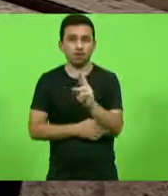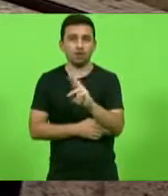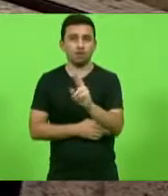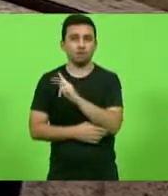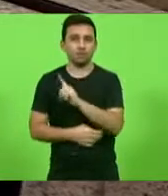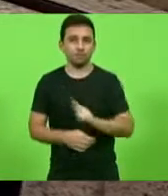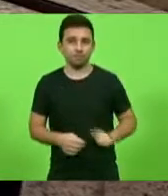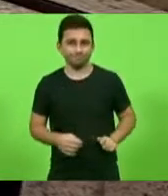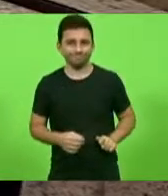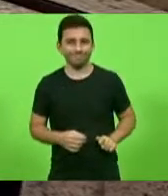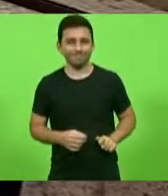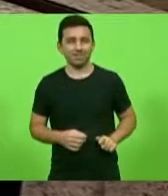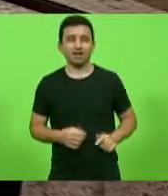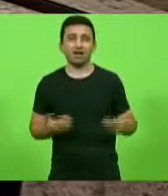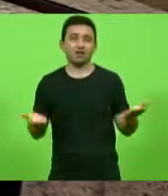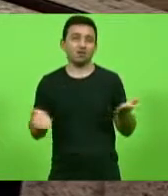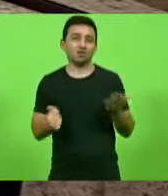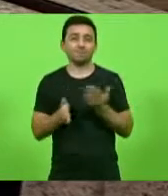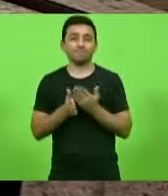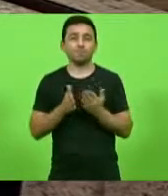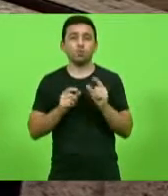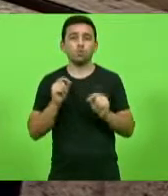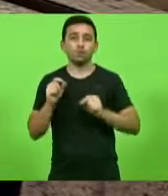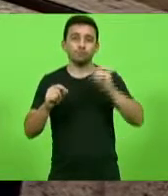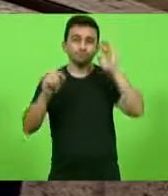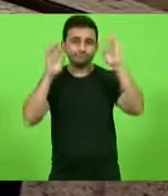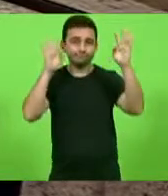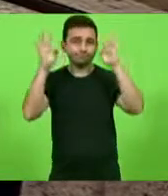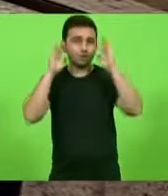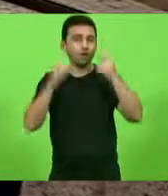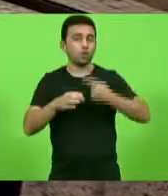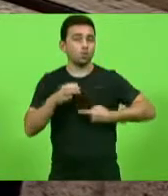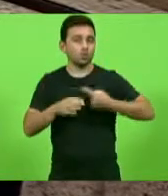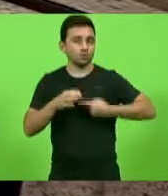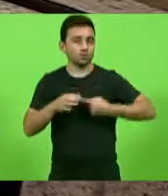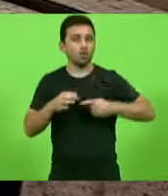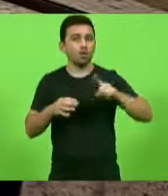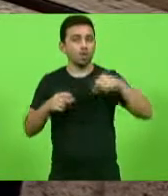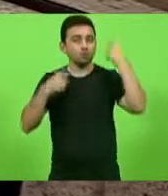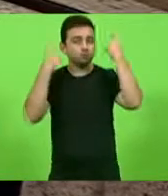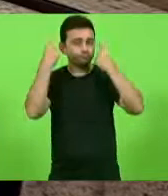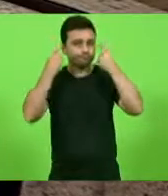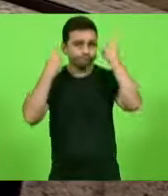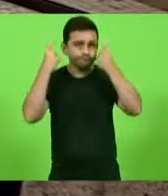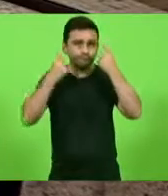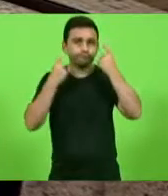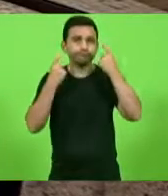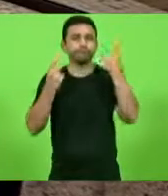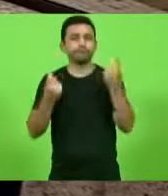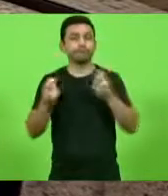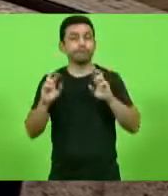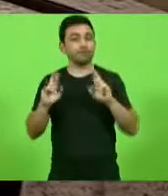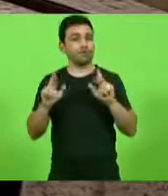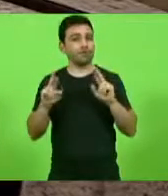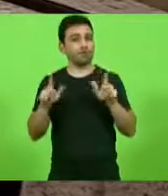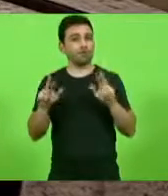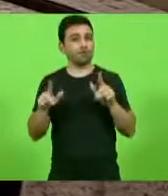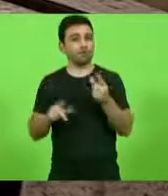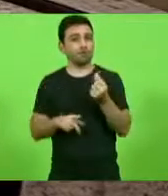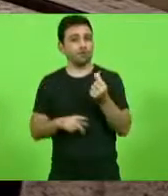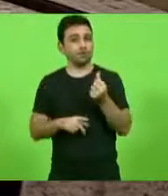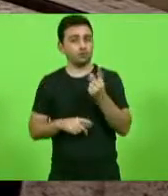restou ciente da comissão foi realmente essa preocupação dessa diferença dos